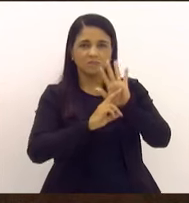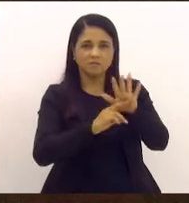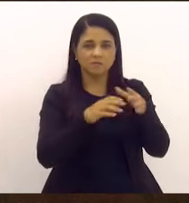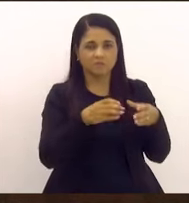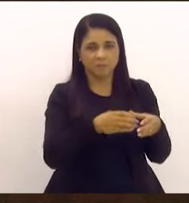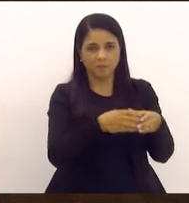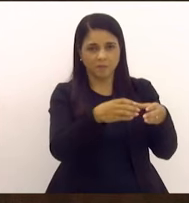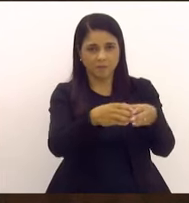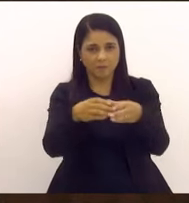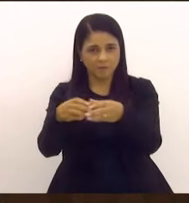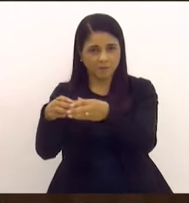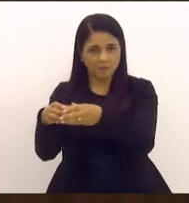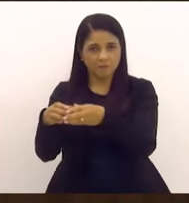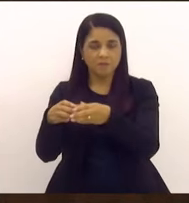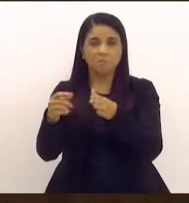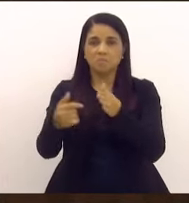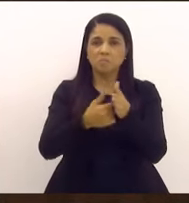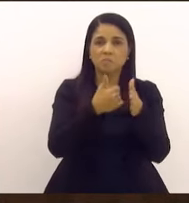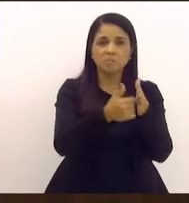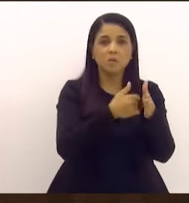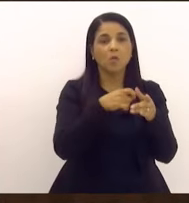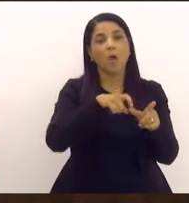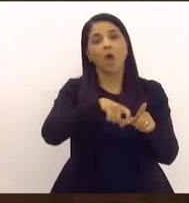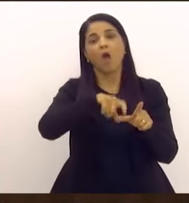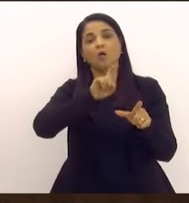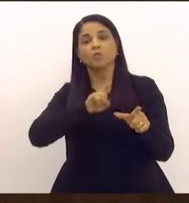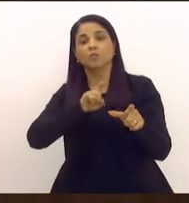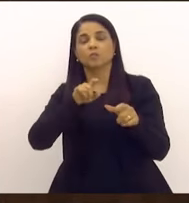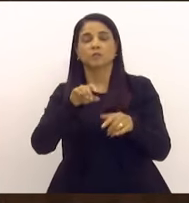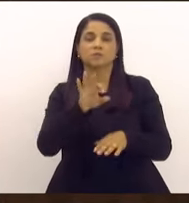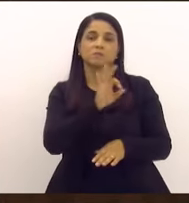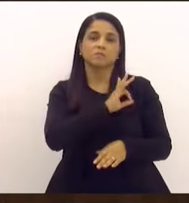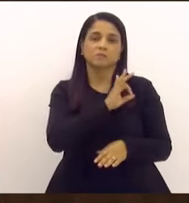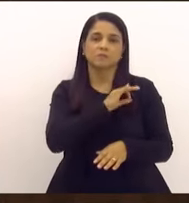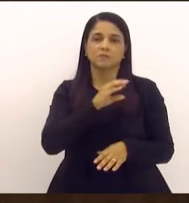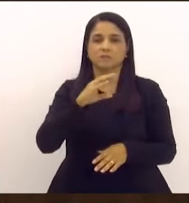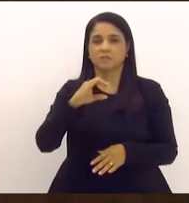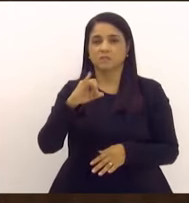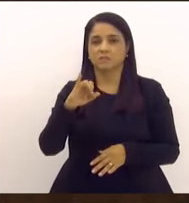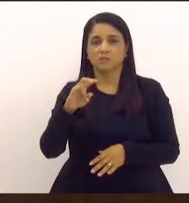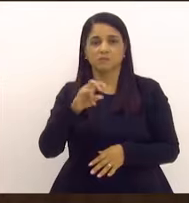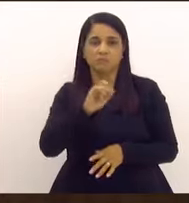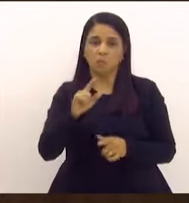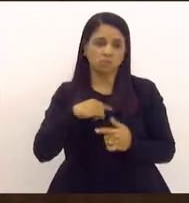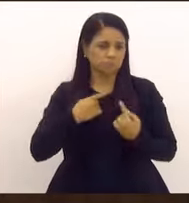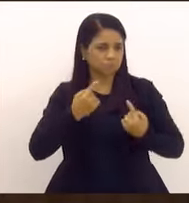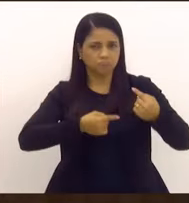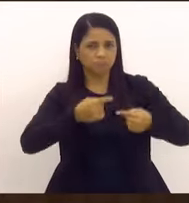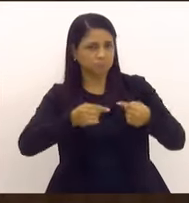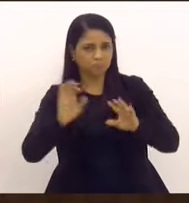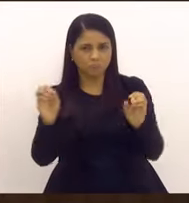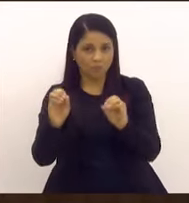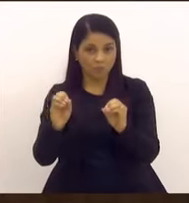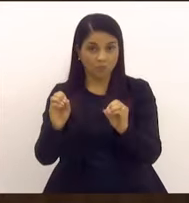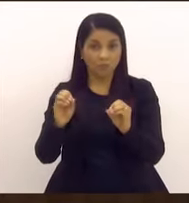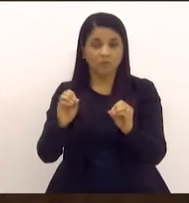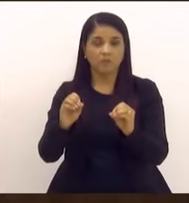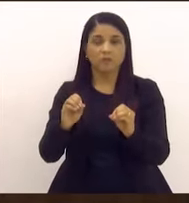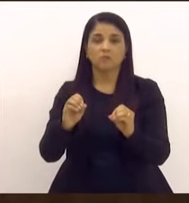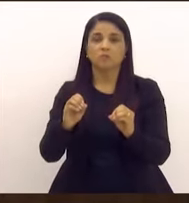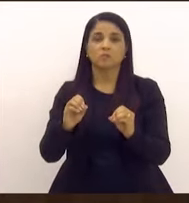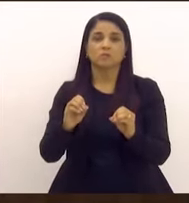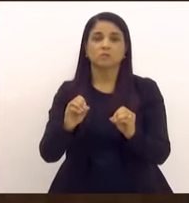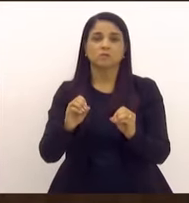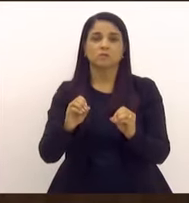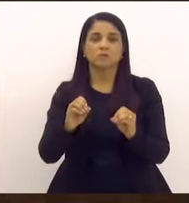classe questionarem é sobre a autonomia da Polícia Civil, que não está sendo aqui questionada. Isso, aliás, não é uma matéria